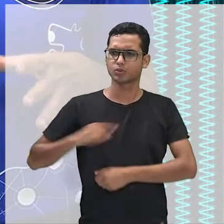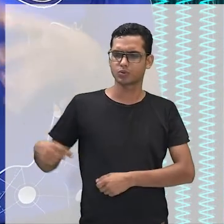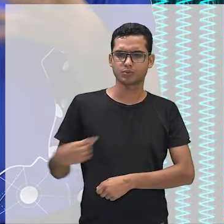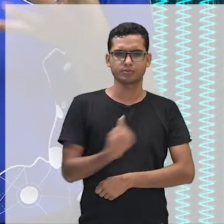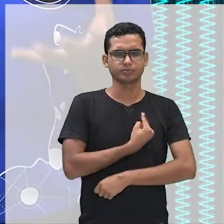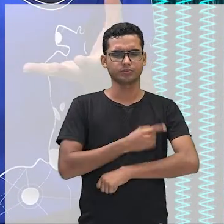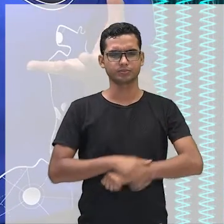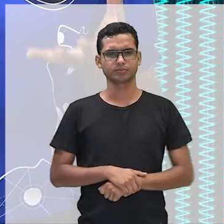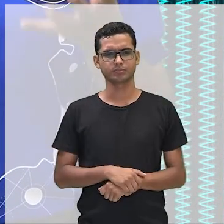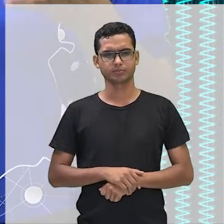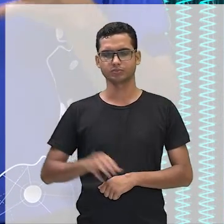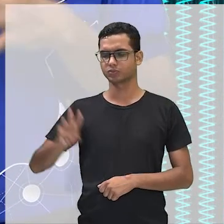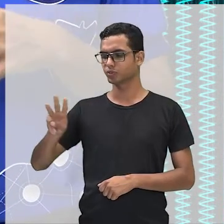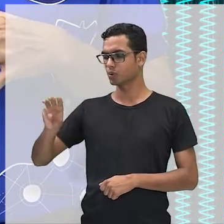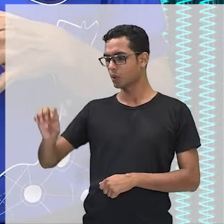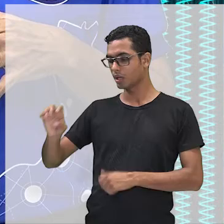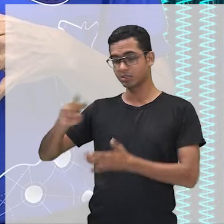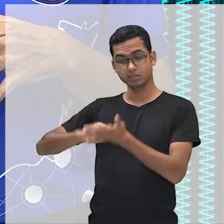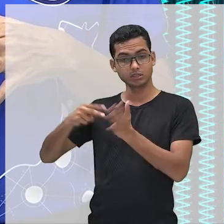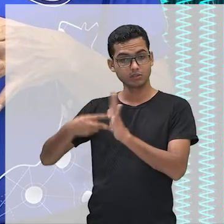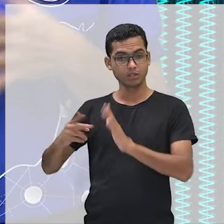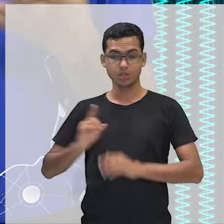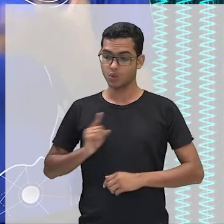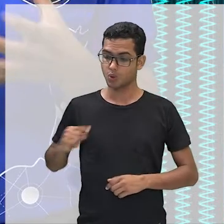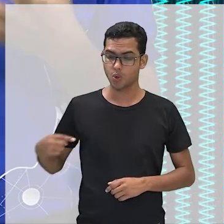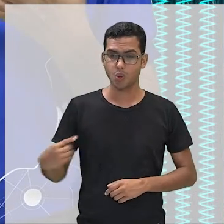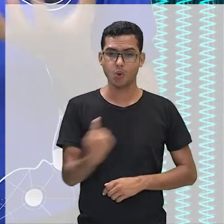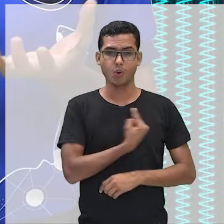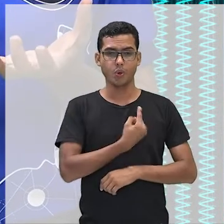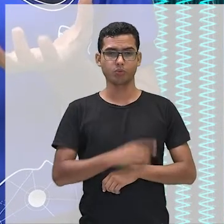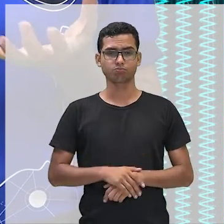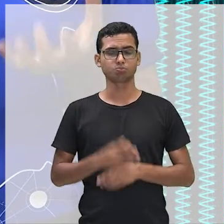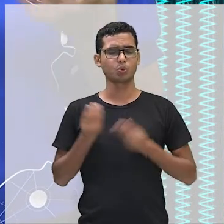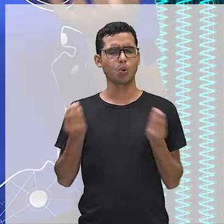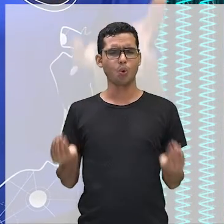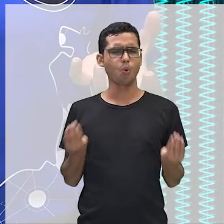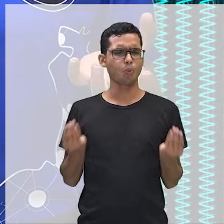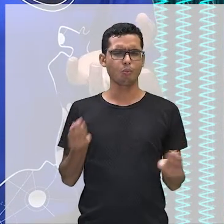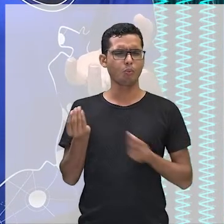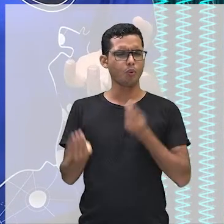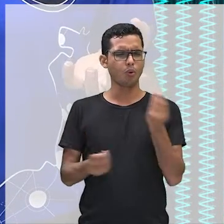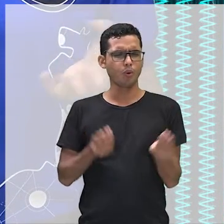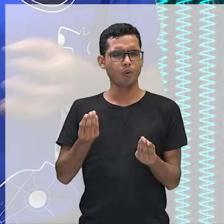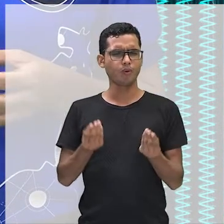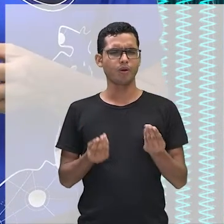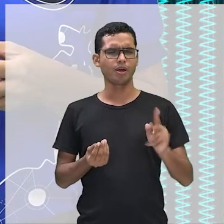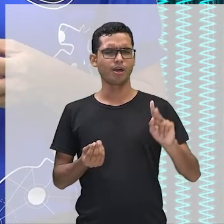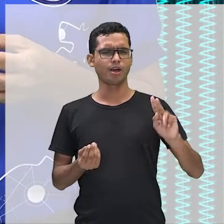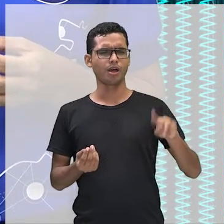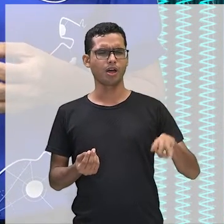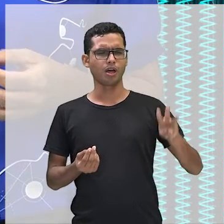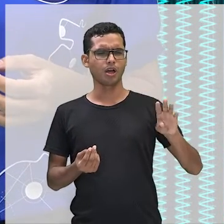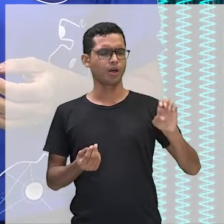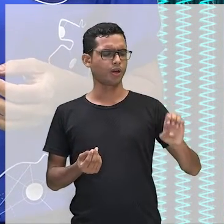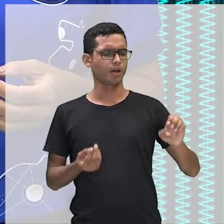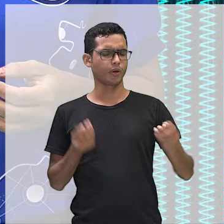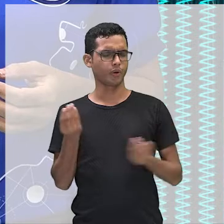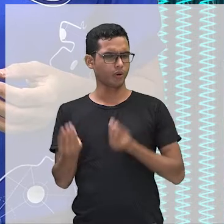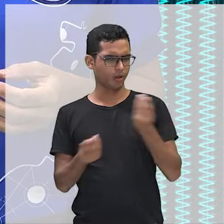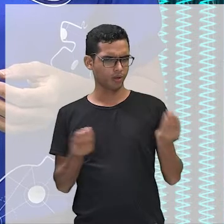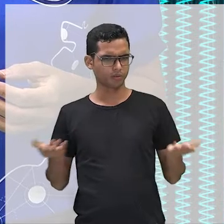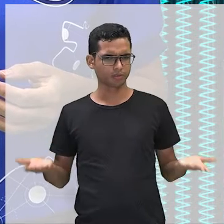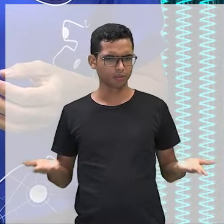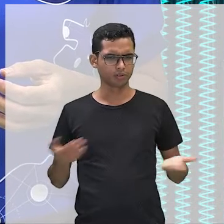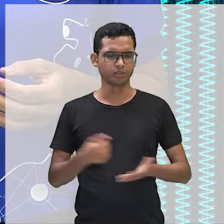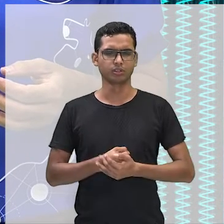isso? Nós, então, é conosco, certo? Mas como é que é esse conosco? Conte conosco. Qual